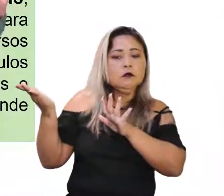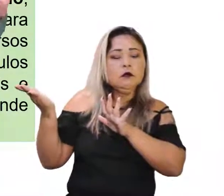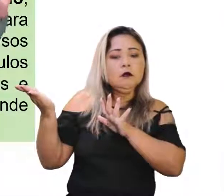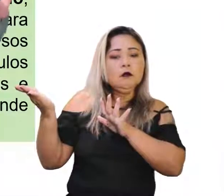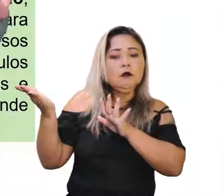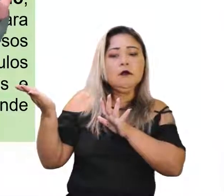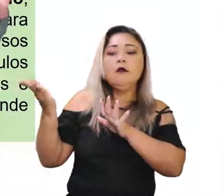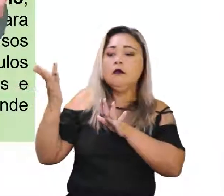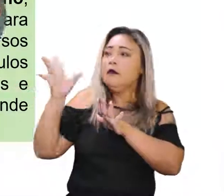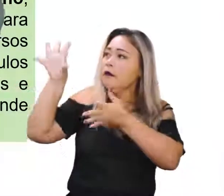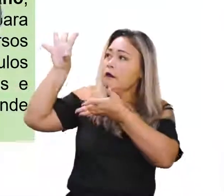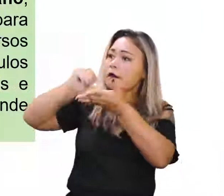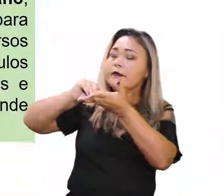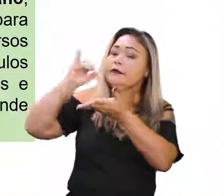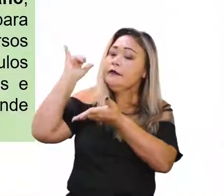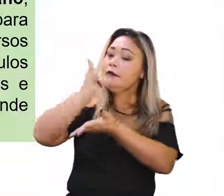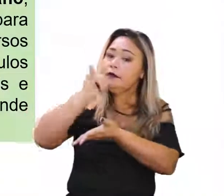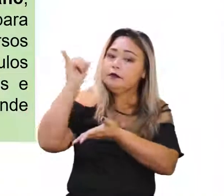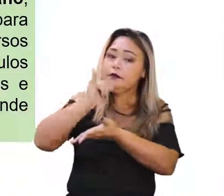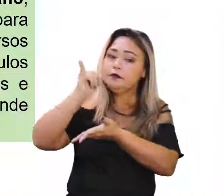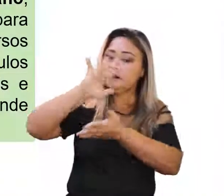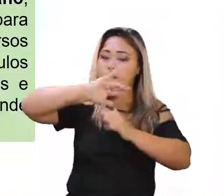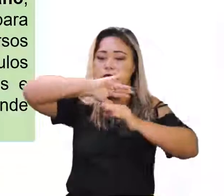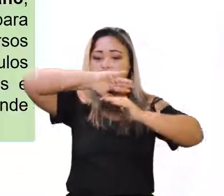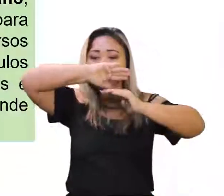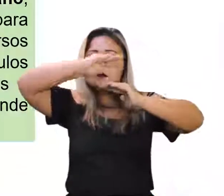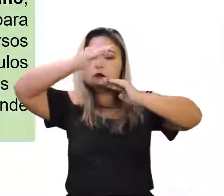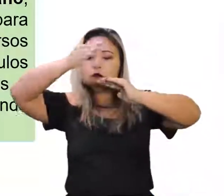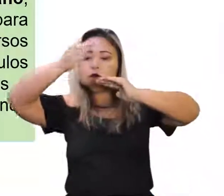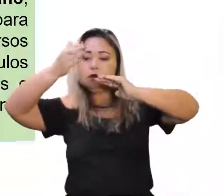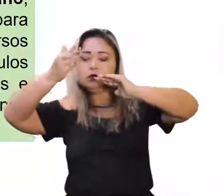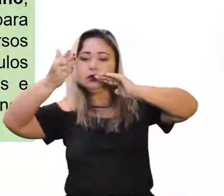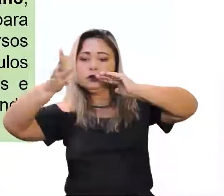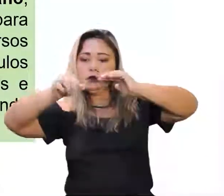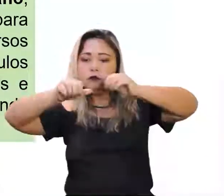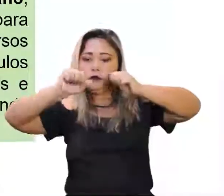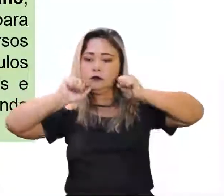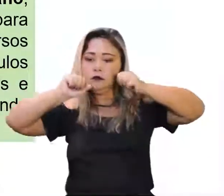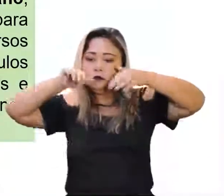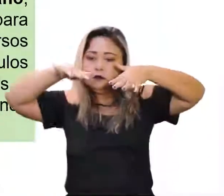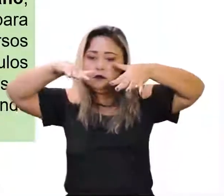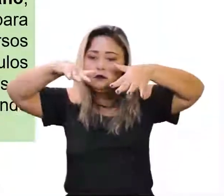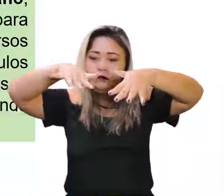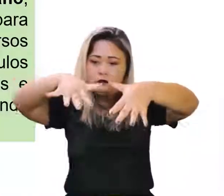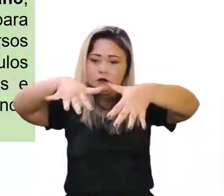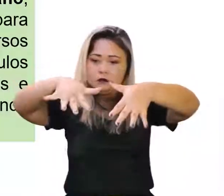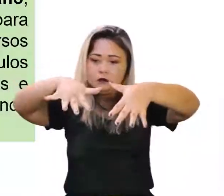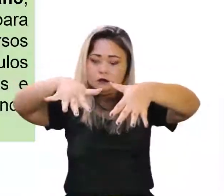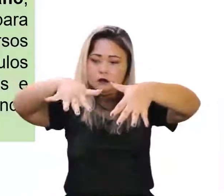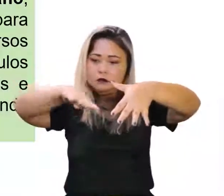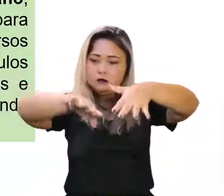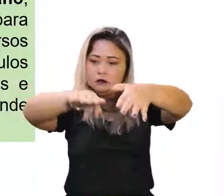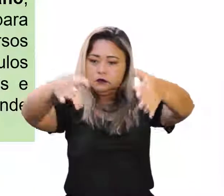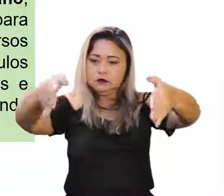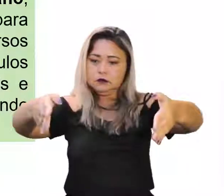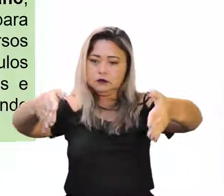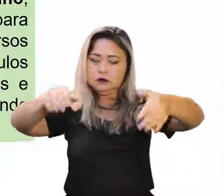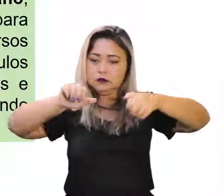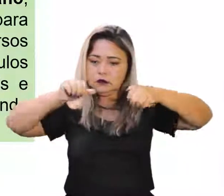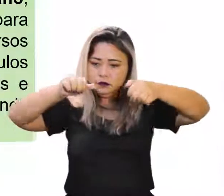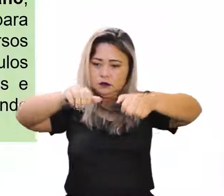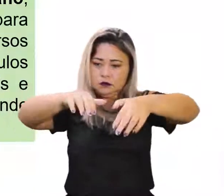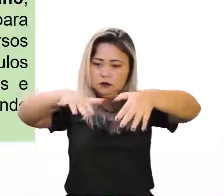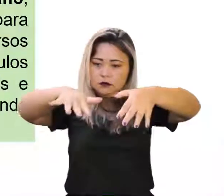modelo italiano, que é aquela estrutura em que o palco fica ao centro, né? E as fica mais